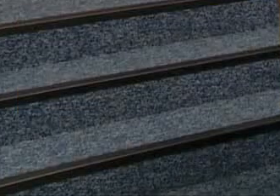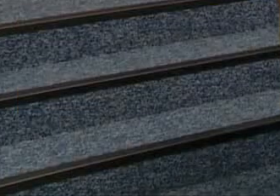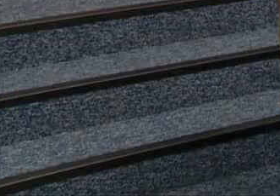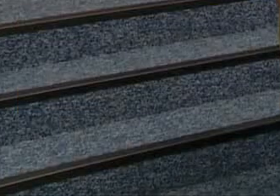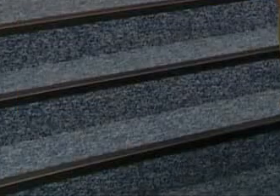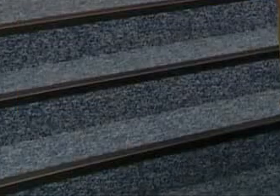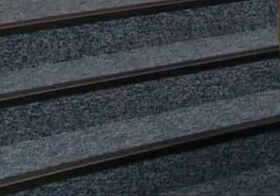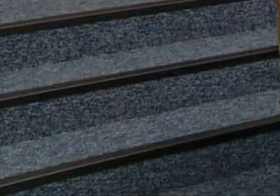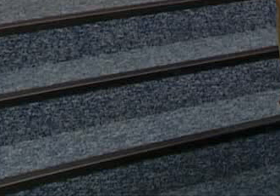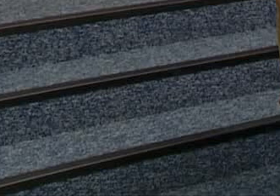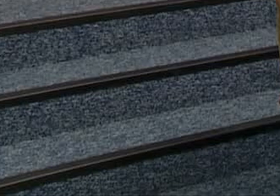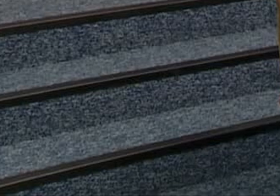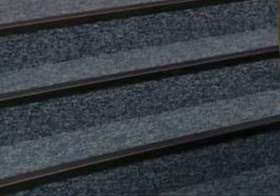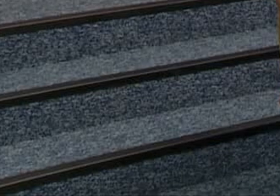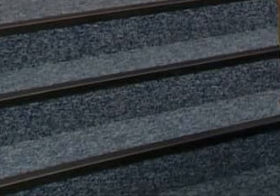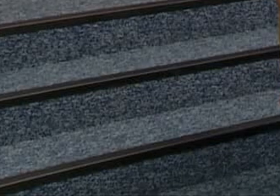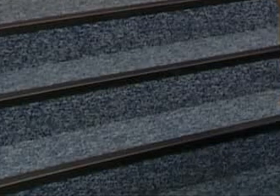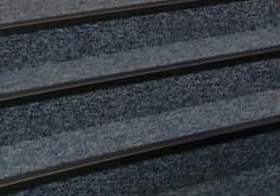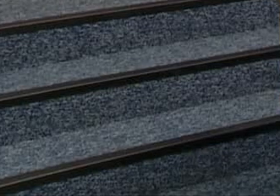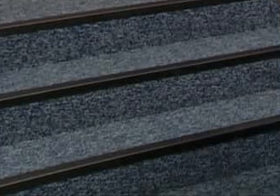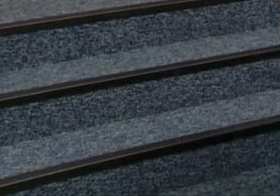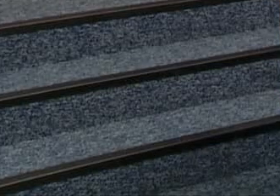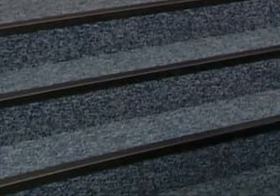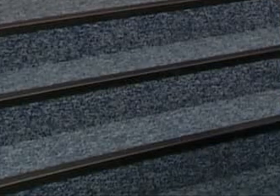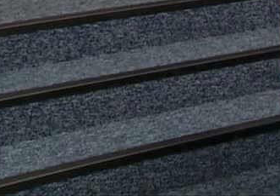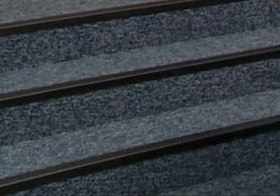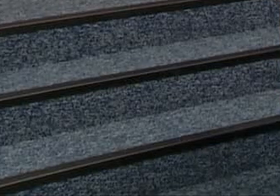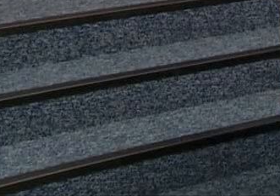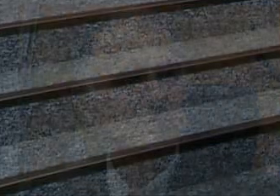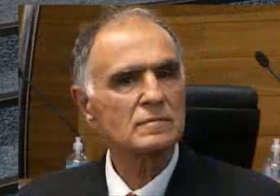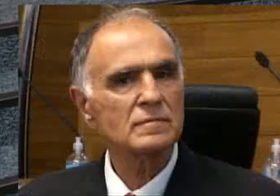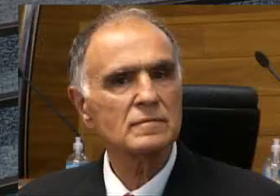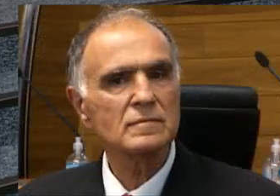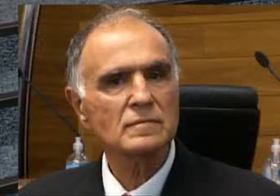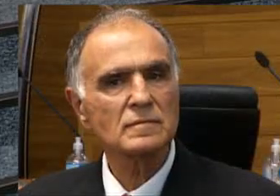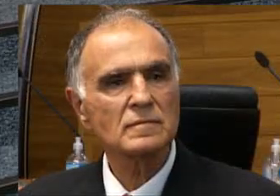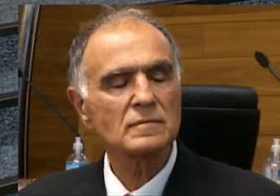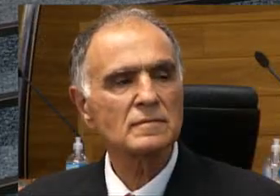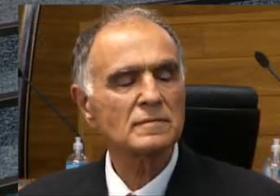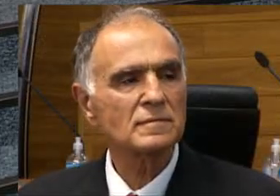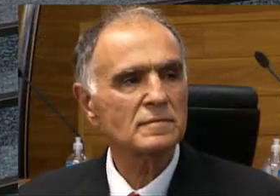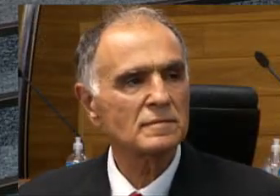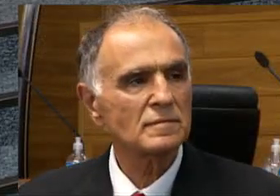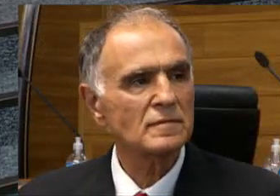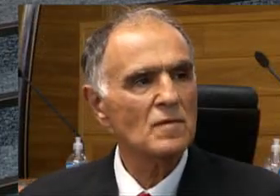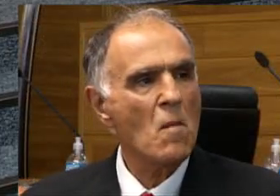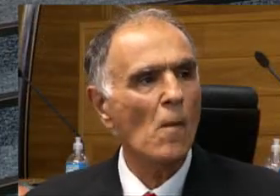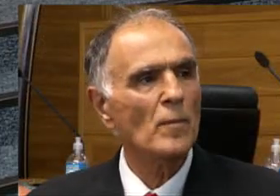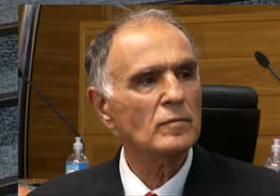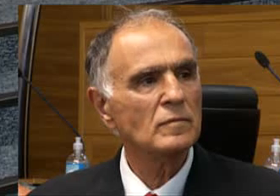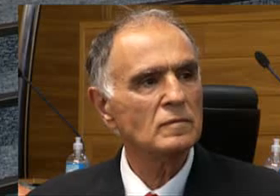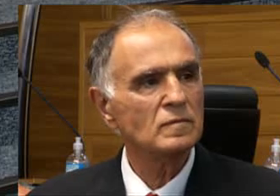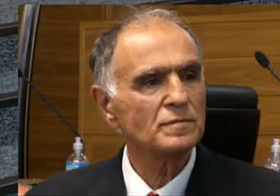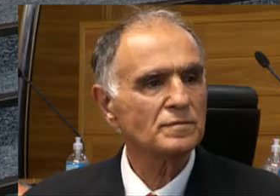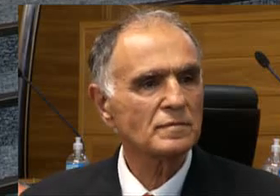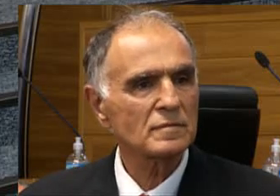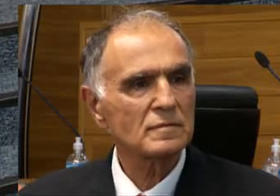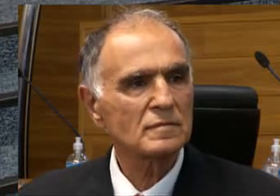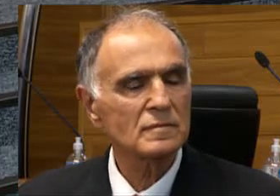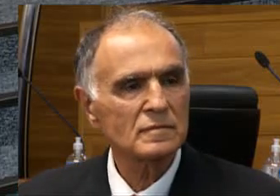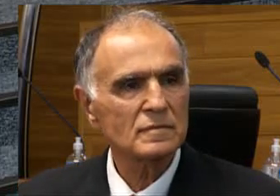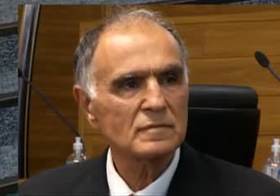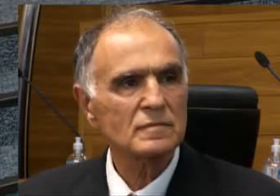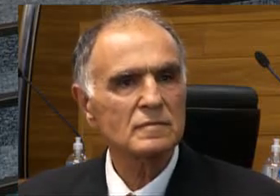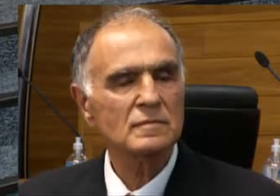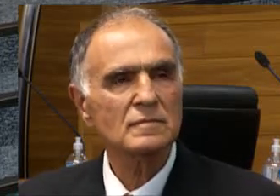saúde sorocabana, colaboração na formação de novos profissionais e pela paixão com que trata a cidade, adicionando que esse